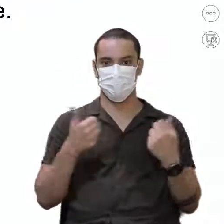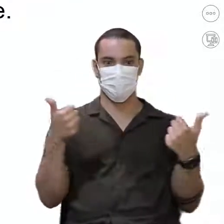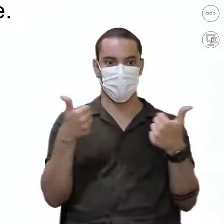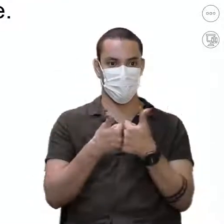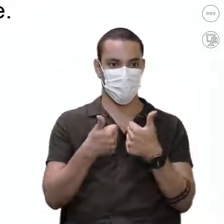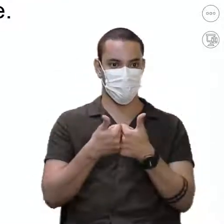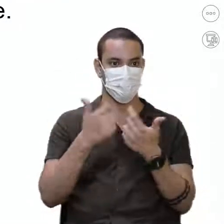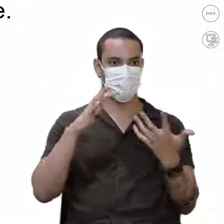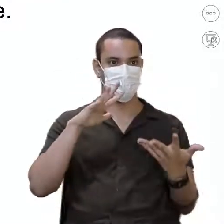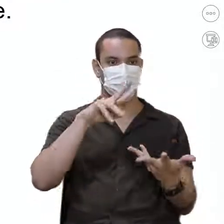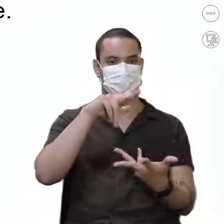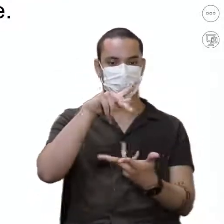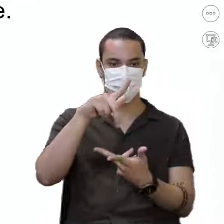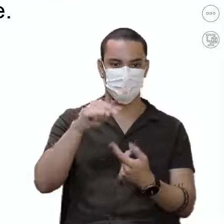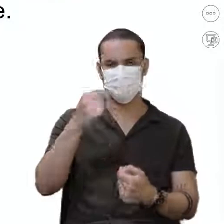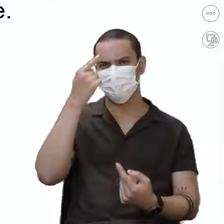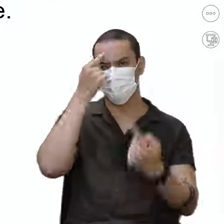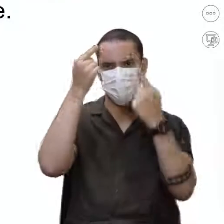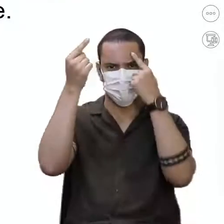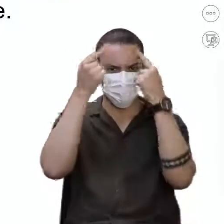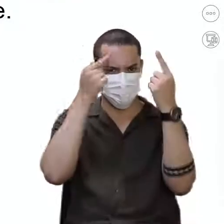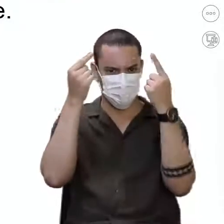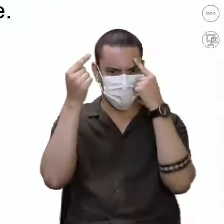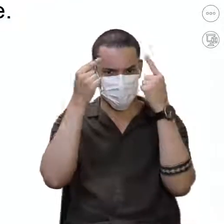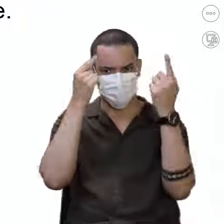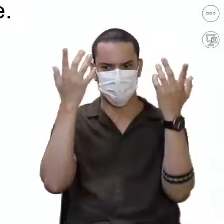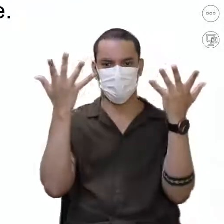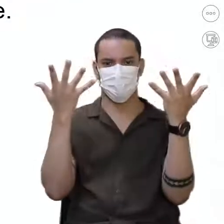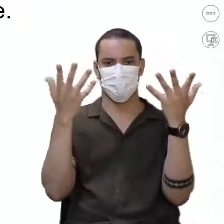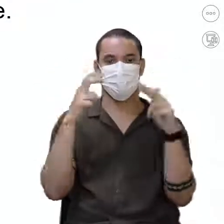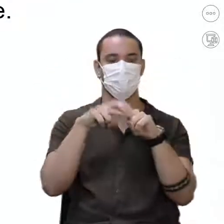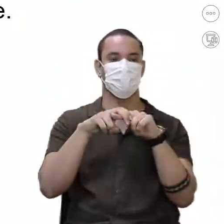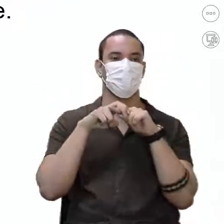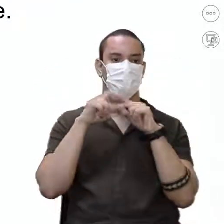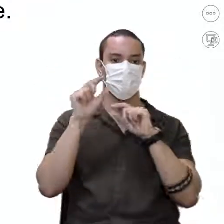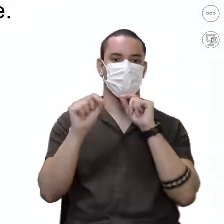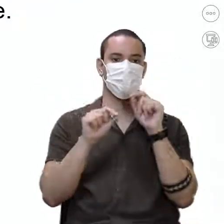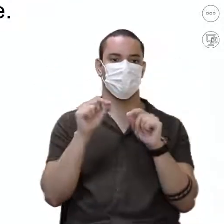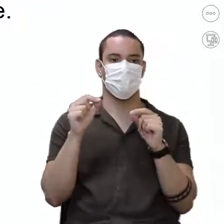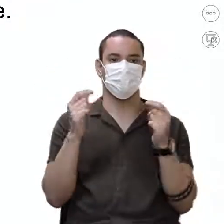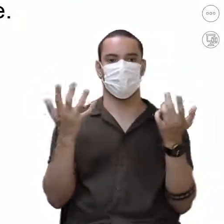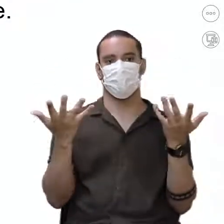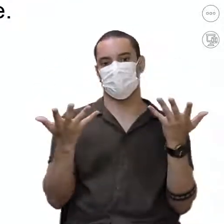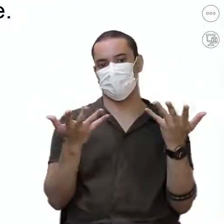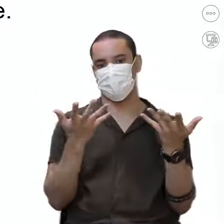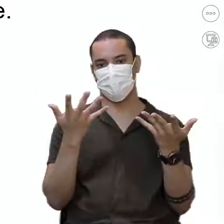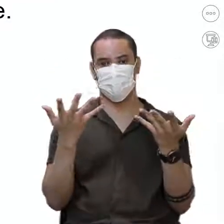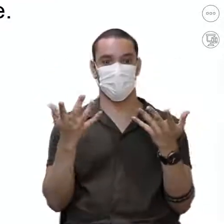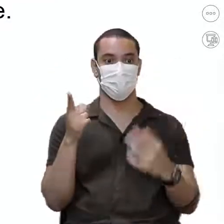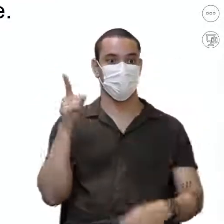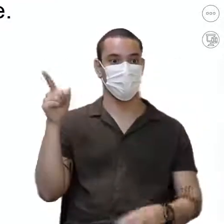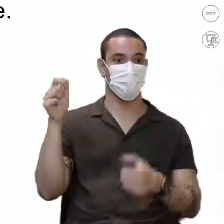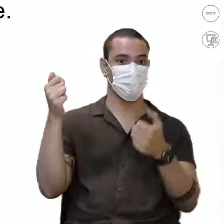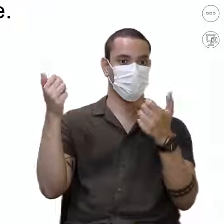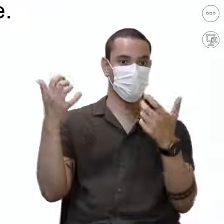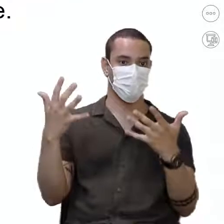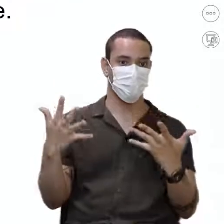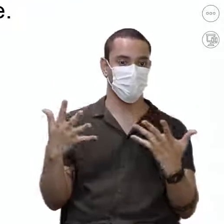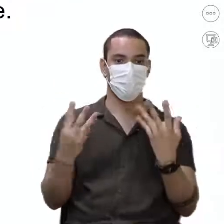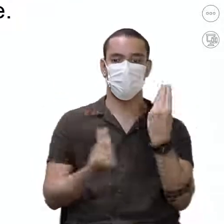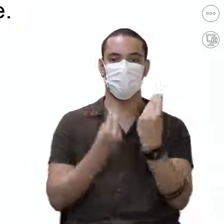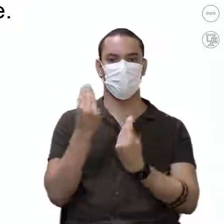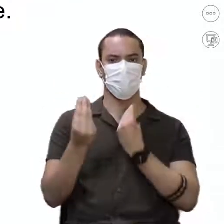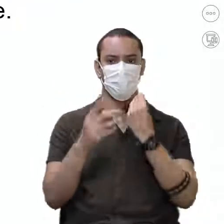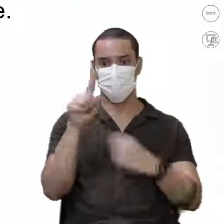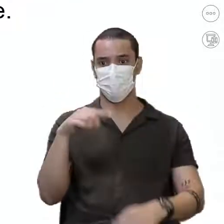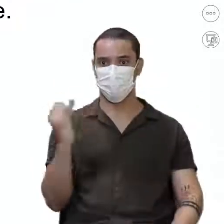perto do universo criativo. Então, assim, pô, aqui ele está dizendo assim, como